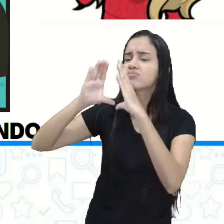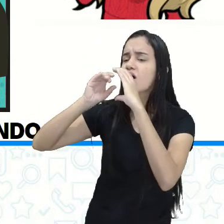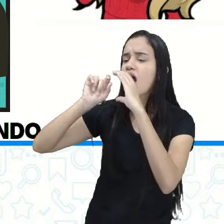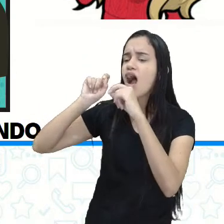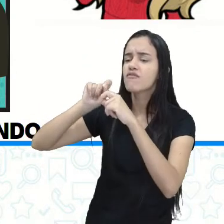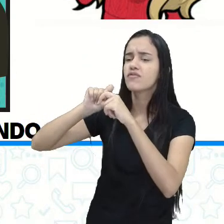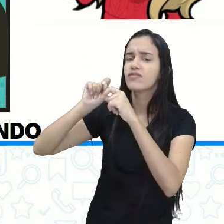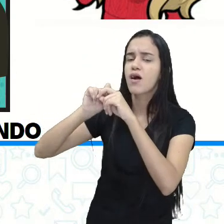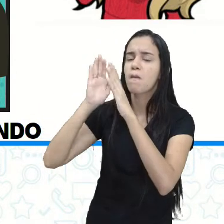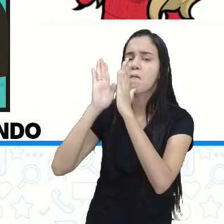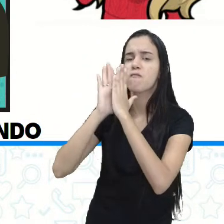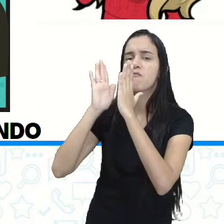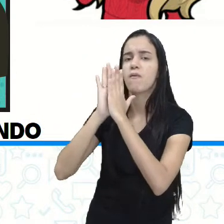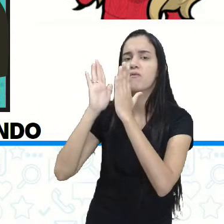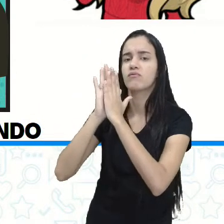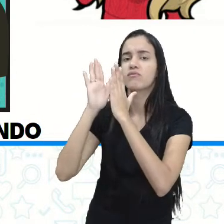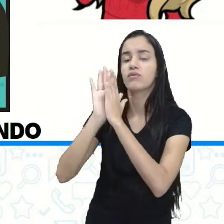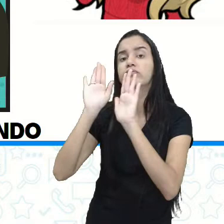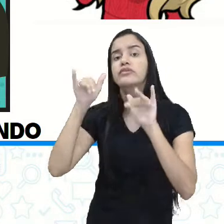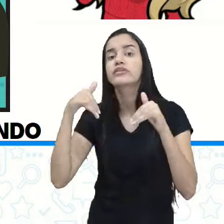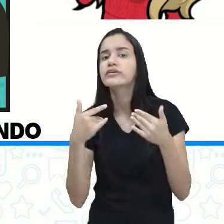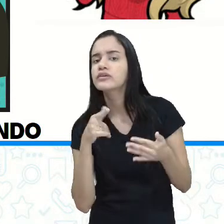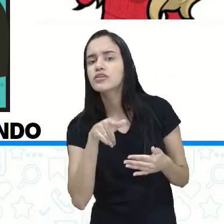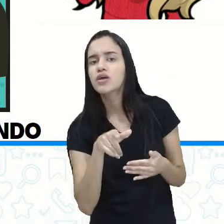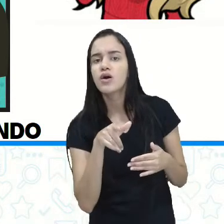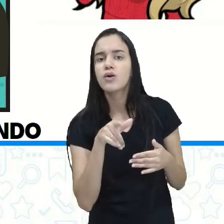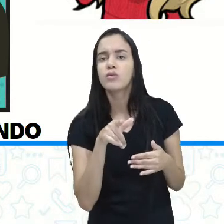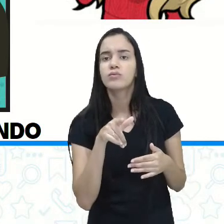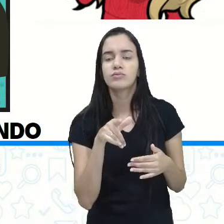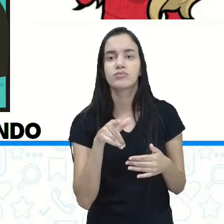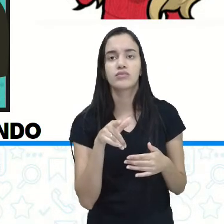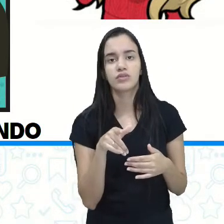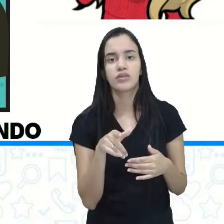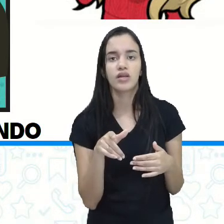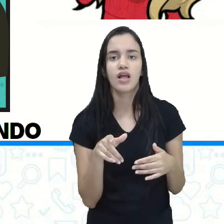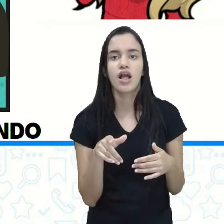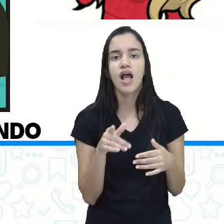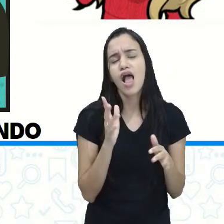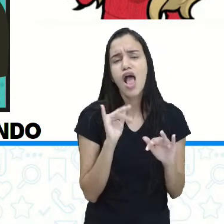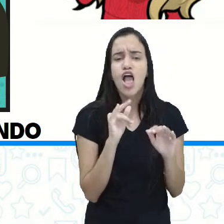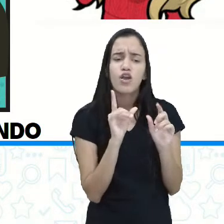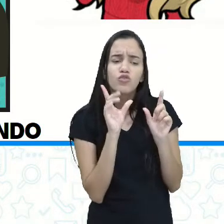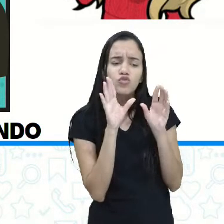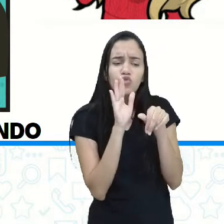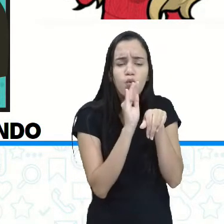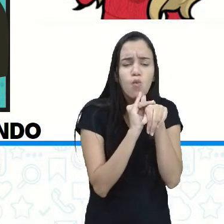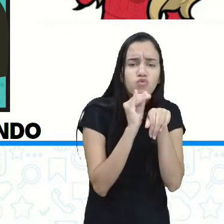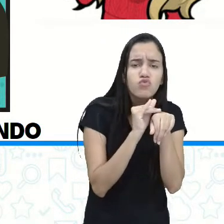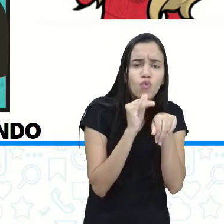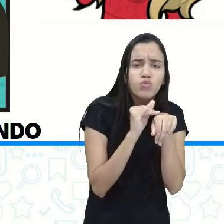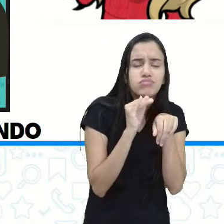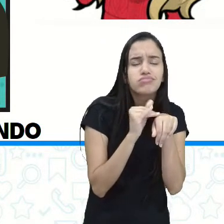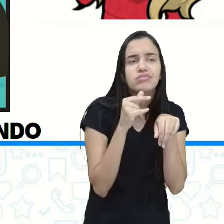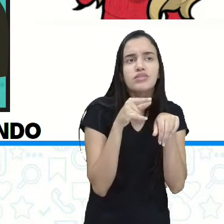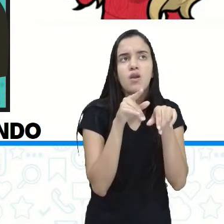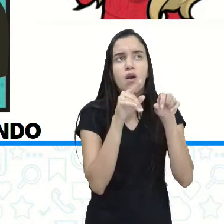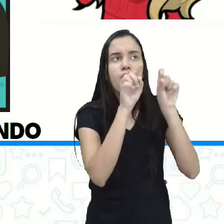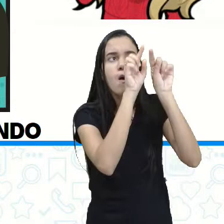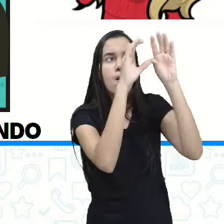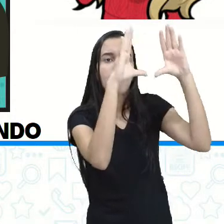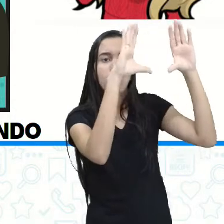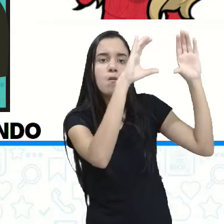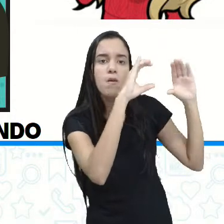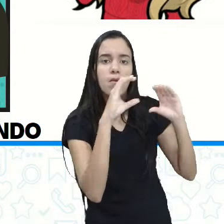por favorzinho. E aí, gente, esse primeiro balão que é todo fofinho, parece uma nuvem e tem essas